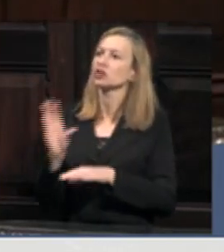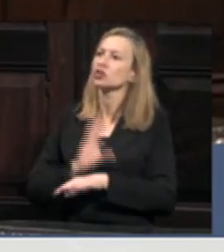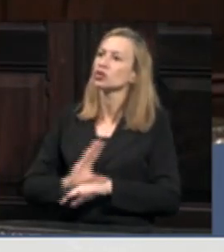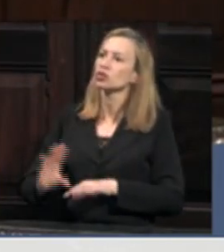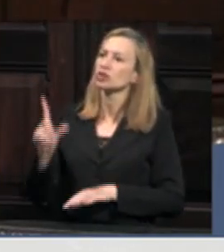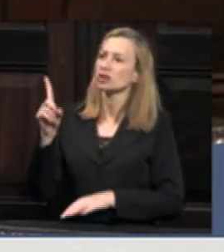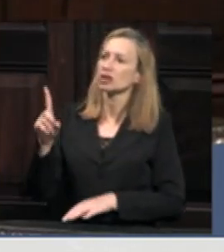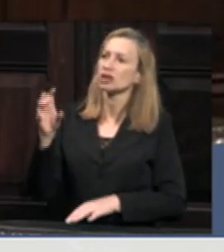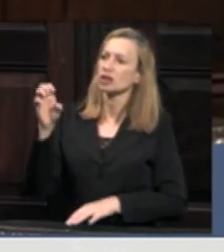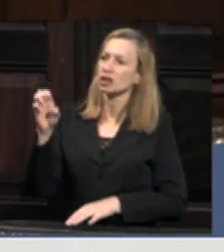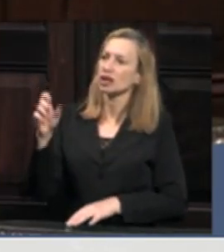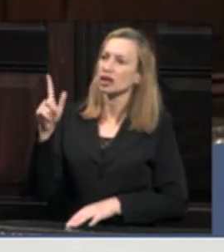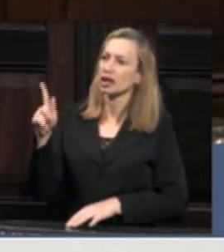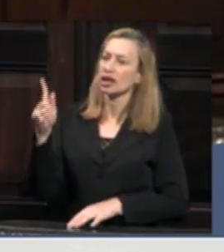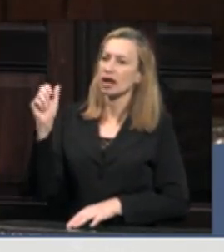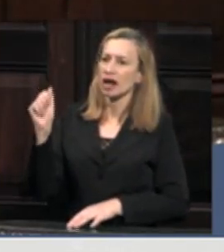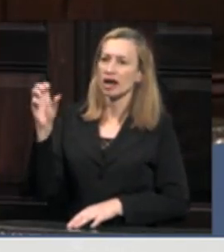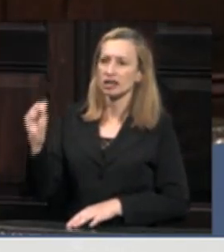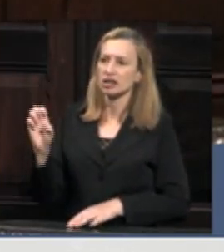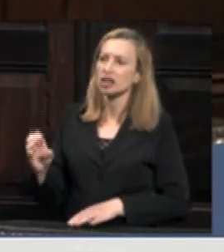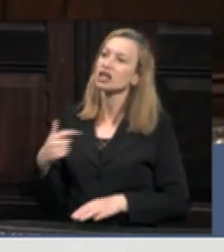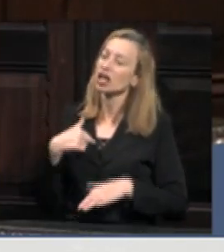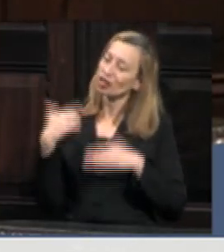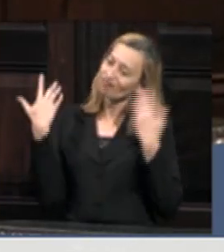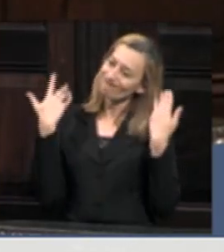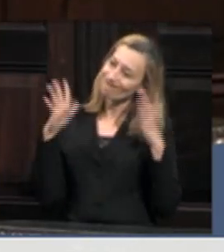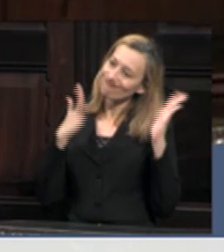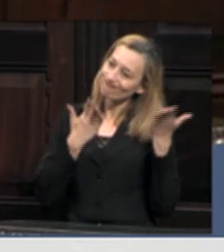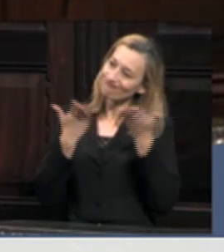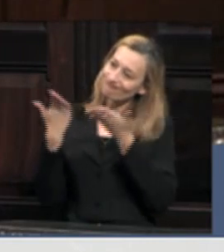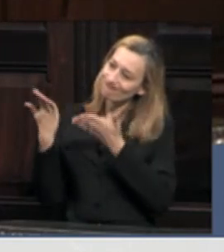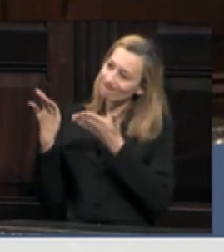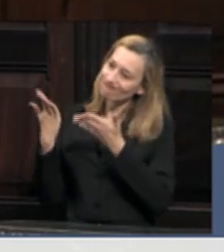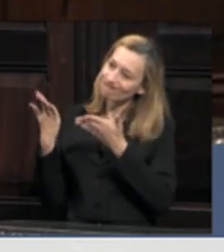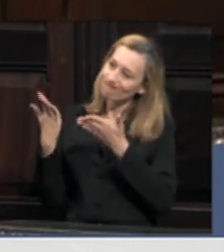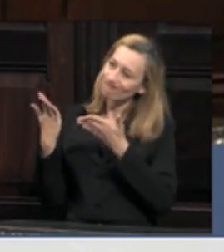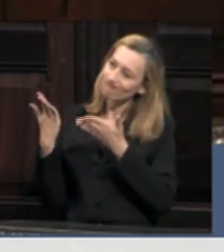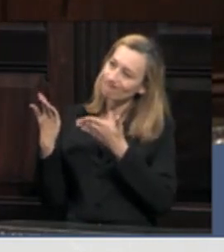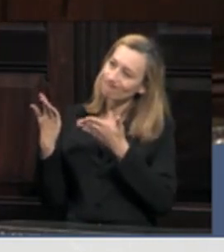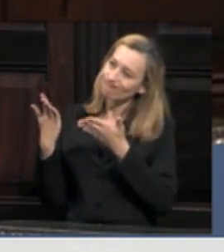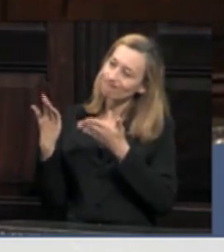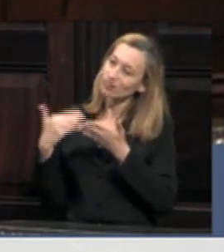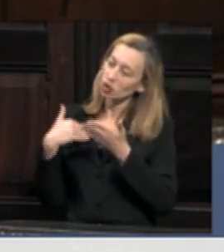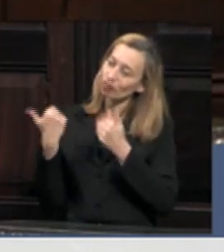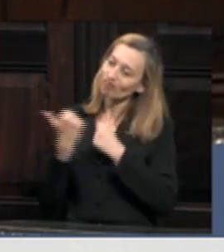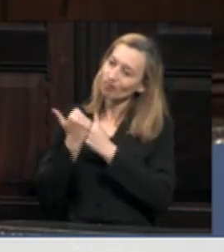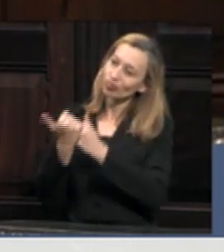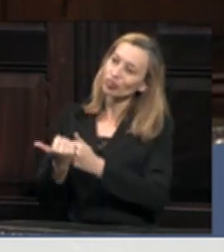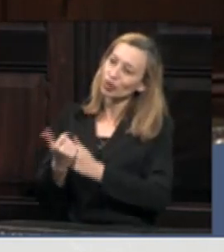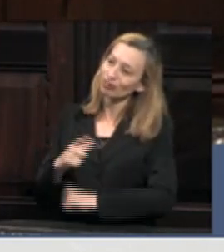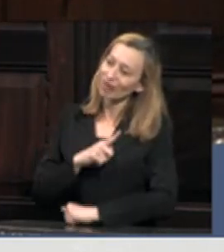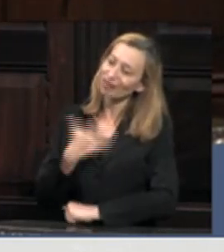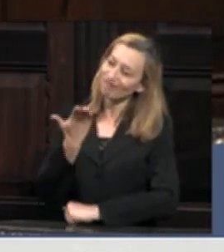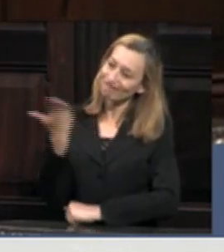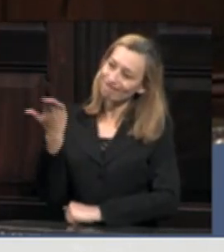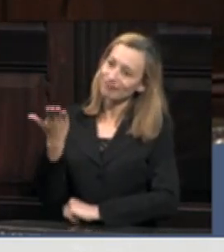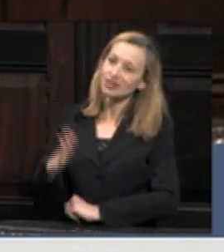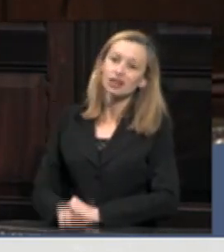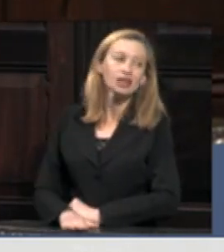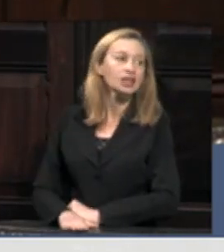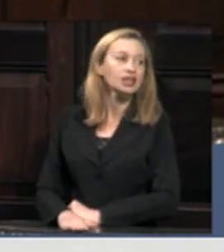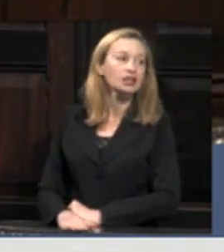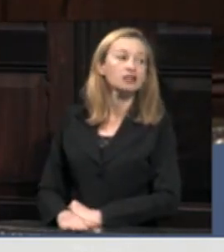do Degase, a quem eu saúdo e declaro mais uma vez o meu apoio, que é